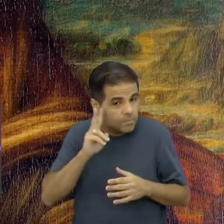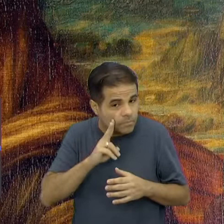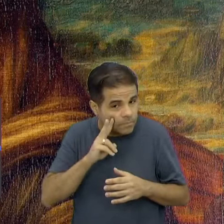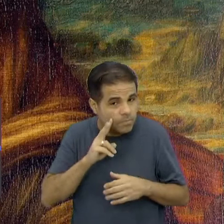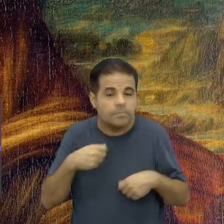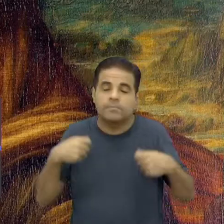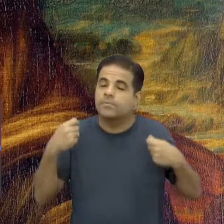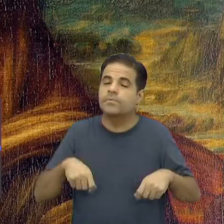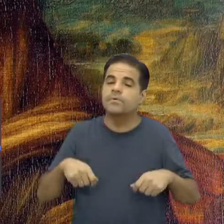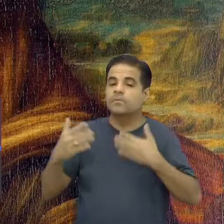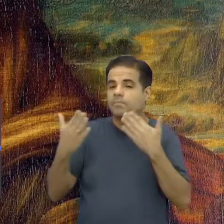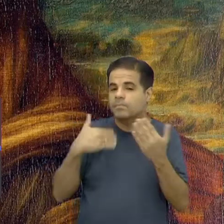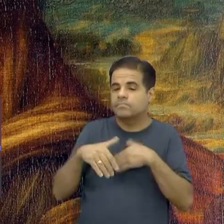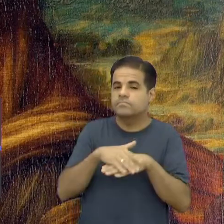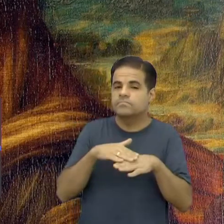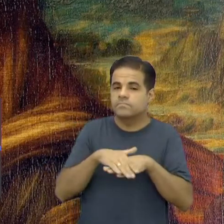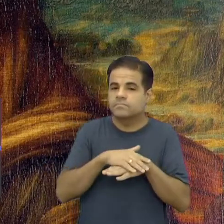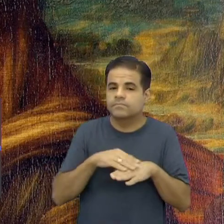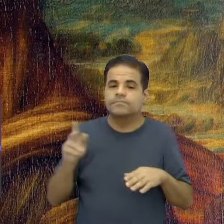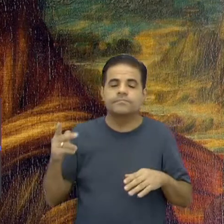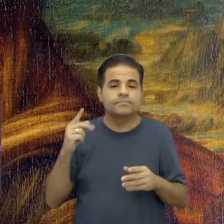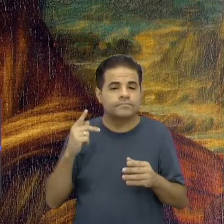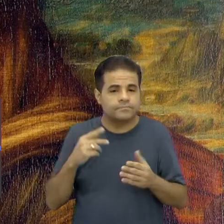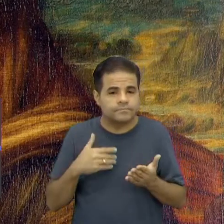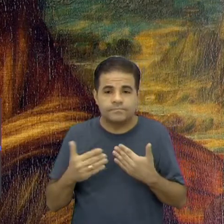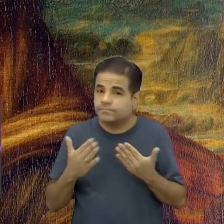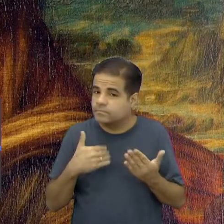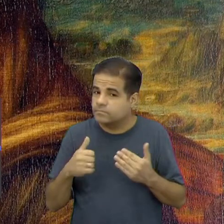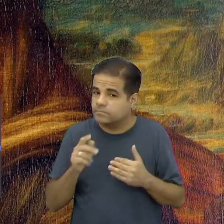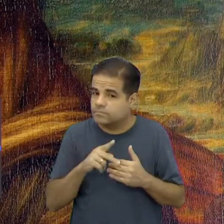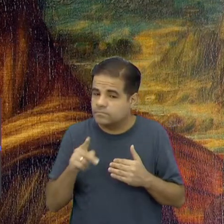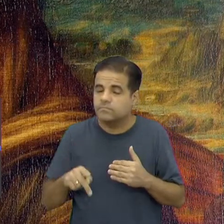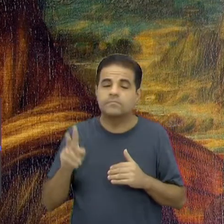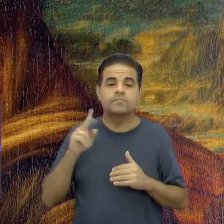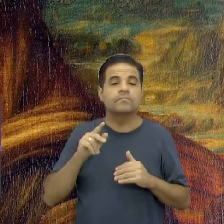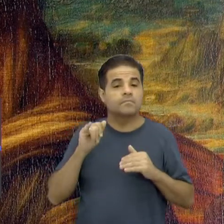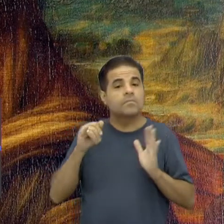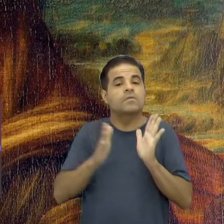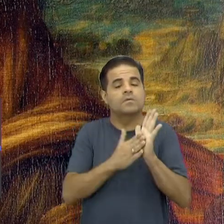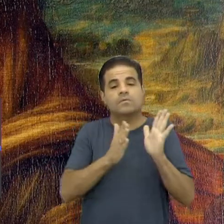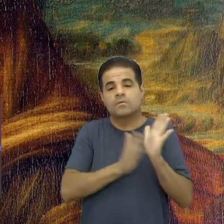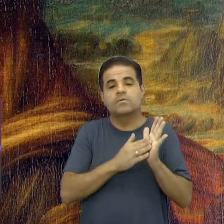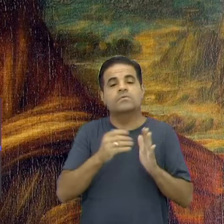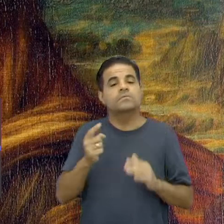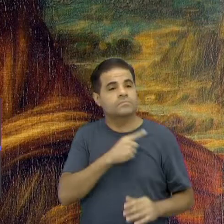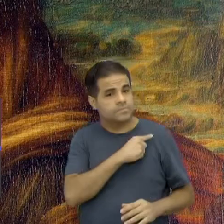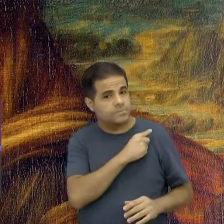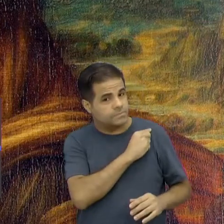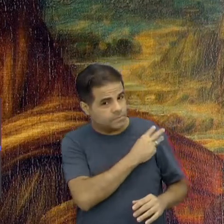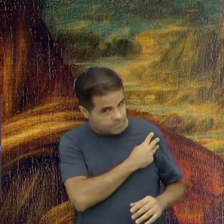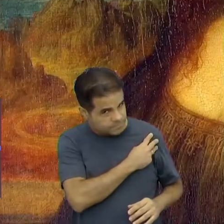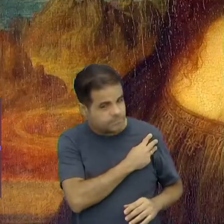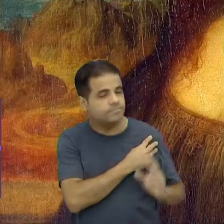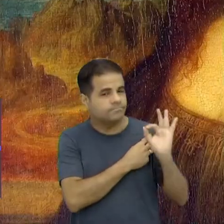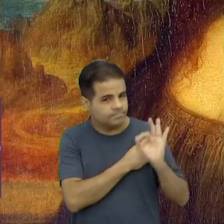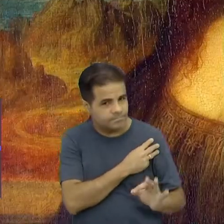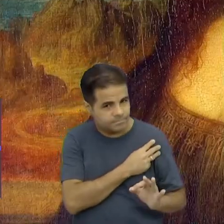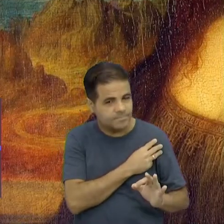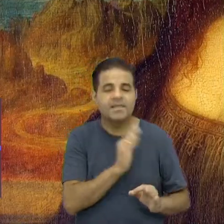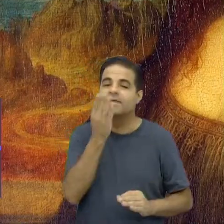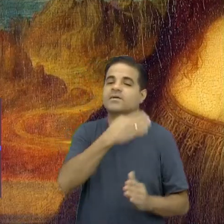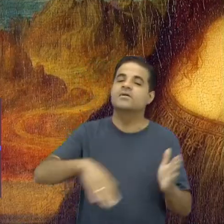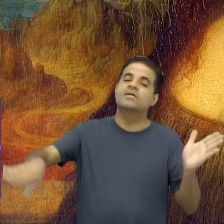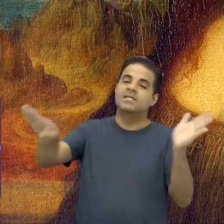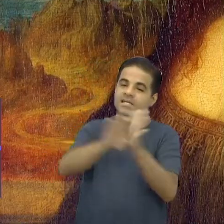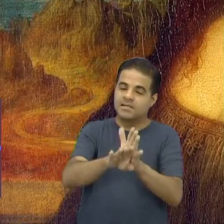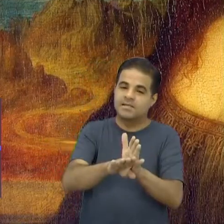que ter essa conversa com os outros professores, sim. Essa é a proposta do novo ensino médio, por sinal. Chegamos então